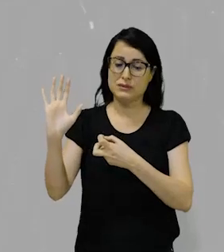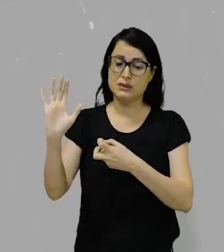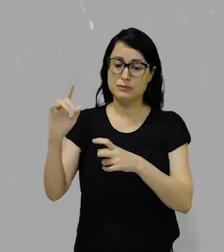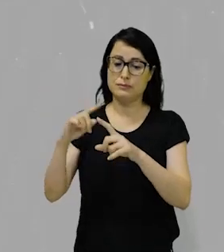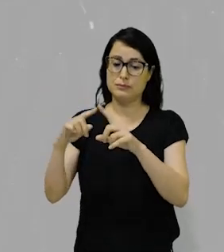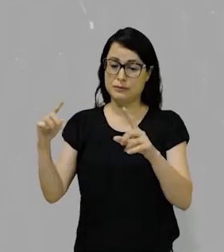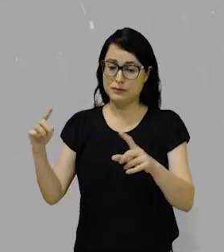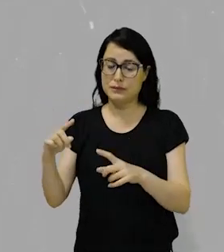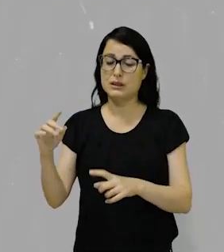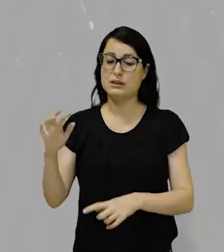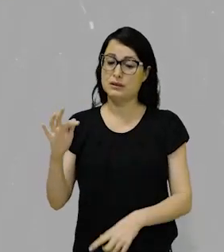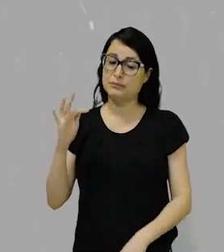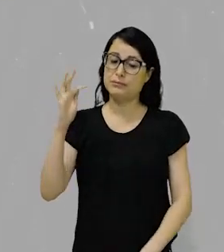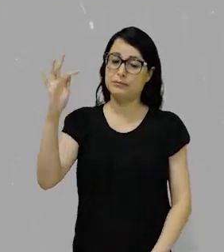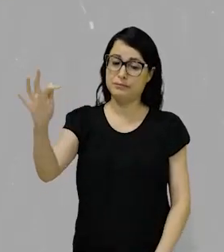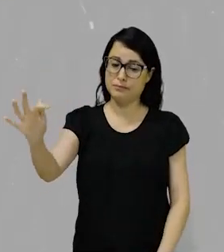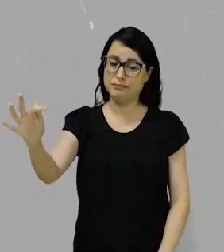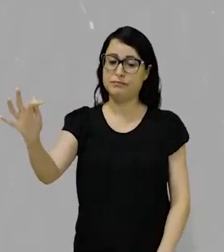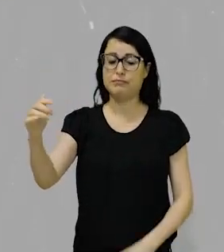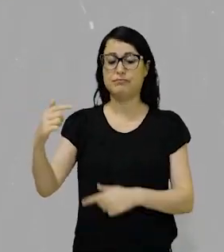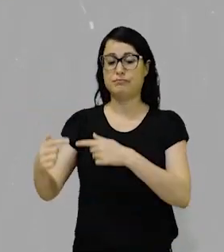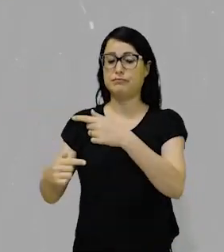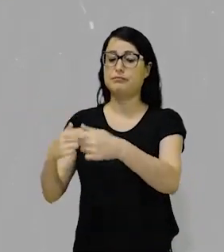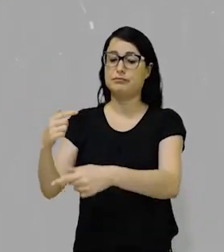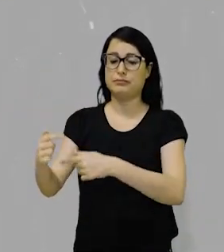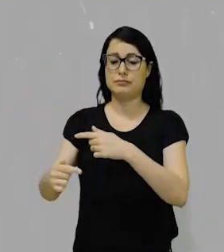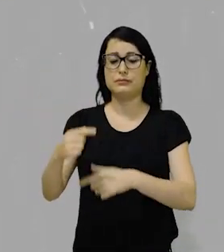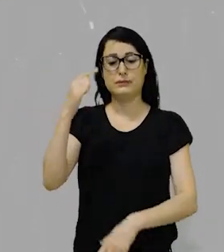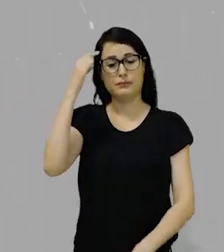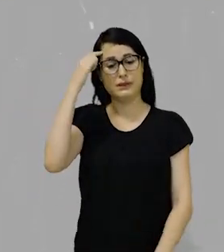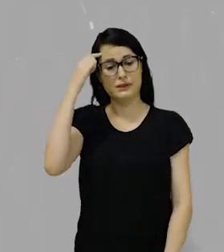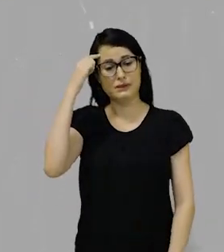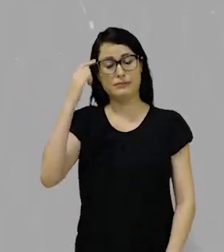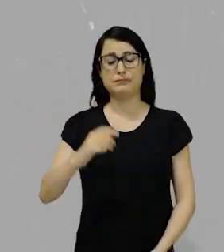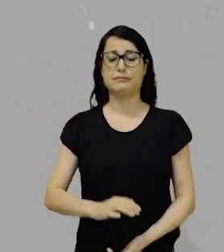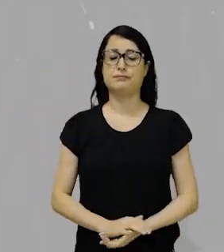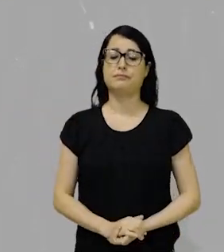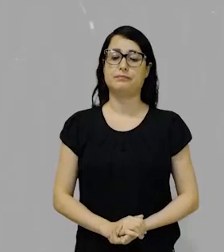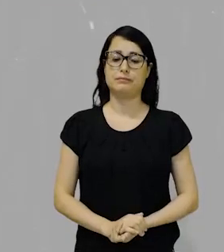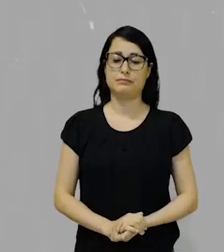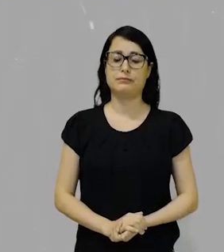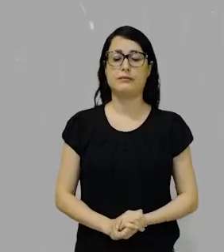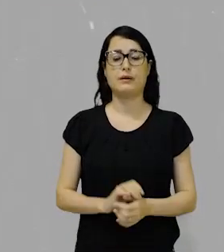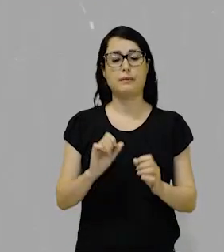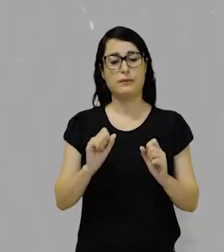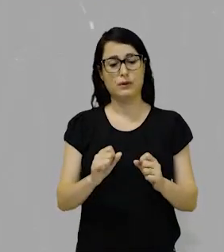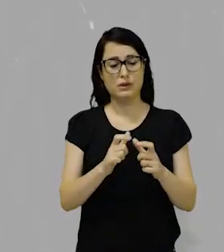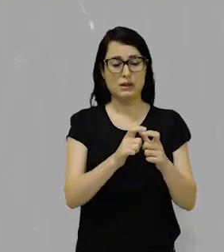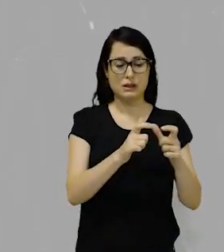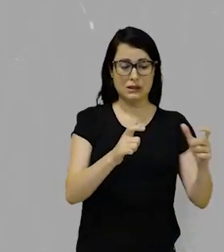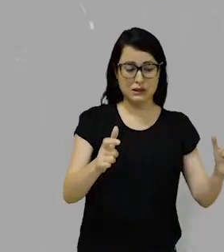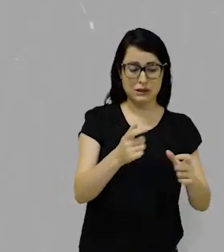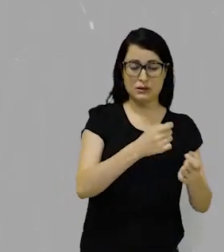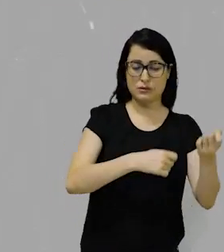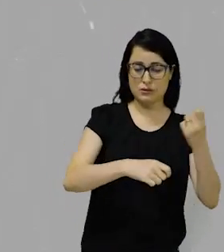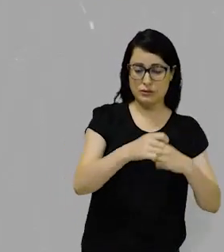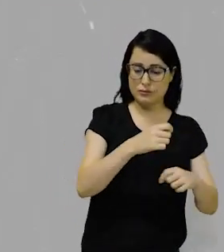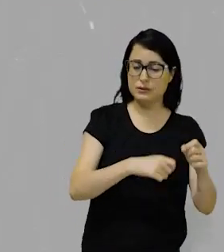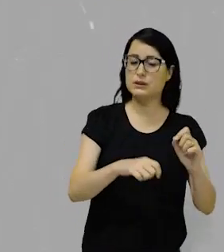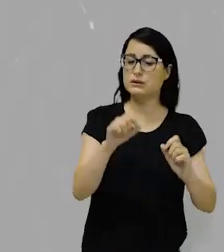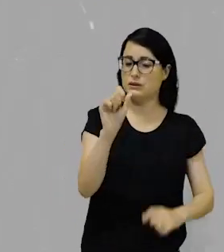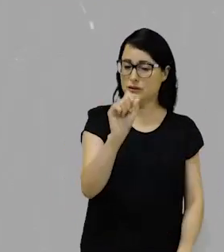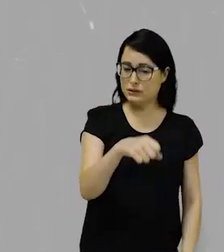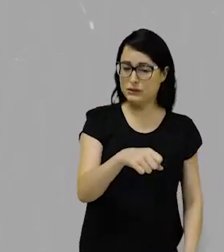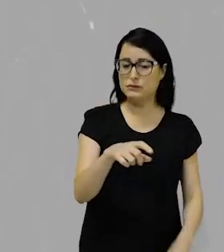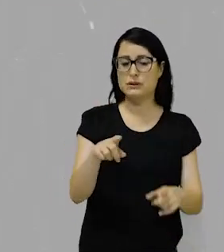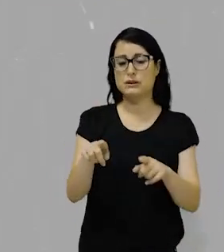signifique comprometer os mesmos para as gerações futuras. Ou seja, dá para crescer economicamente sim e dá para